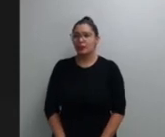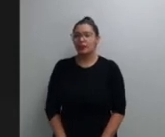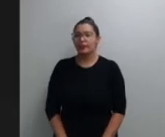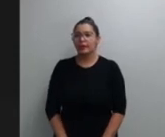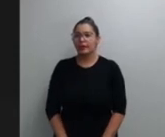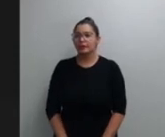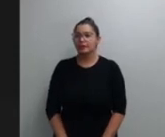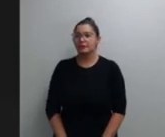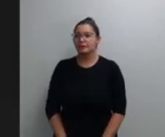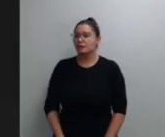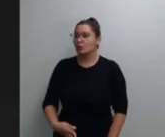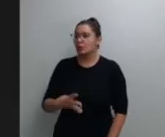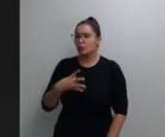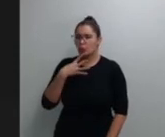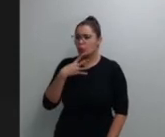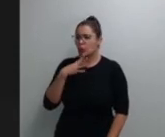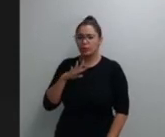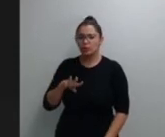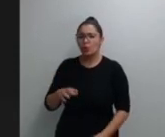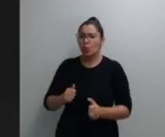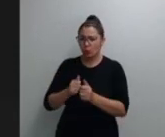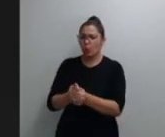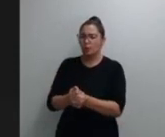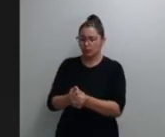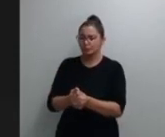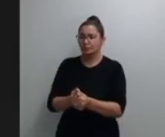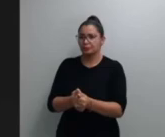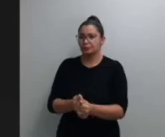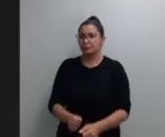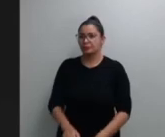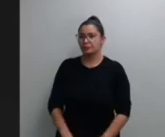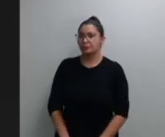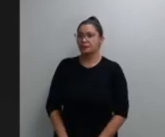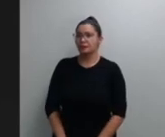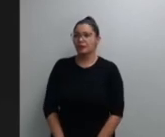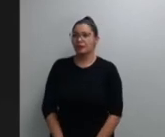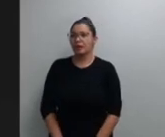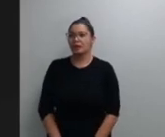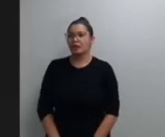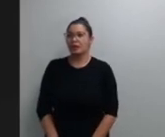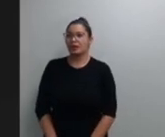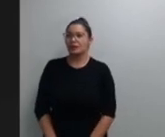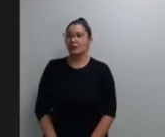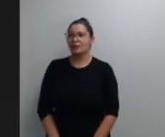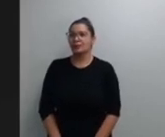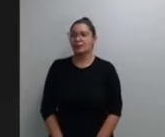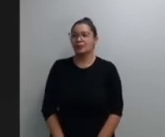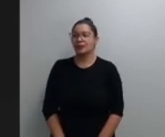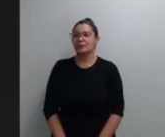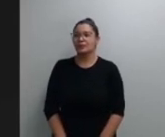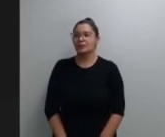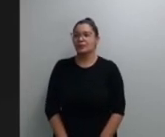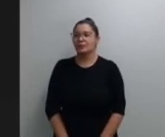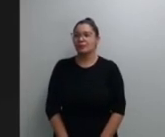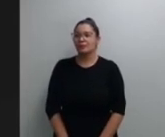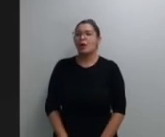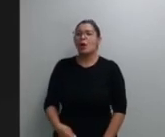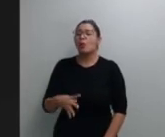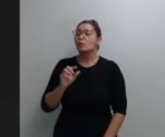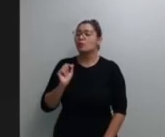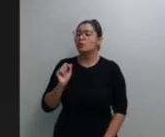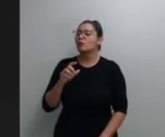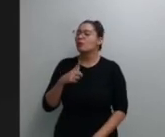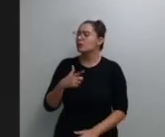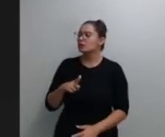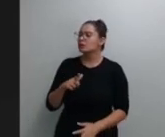estou acompanhando na íntegra então está bom porque você tinha notado o que seria para negar não essa observação é bem